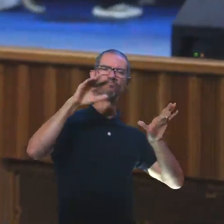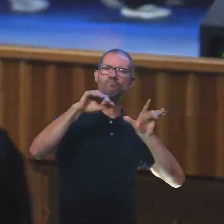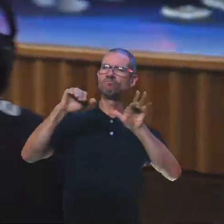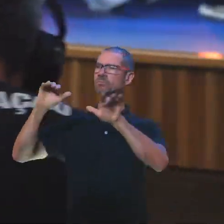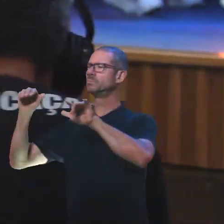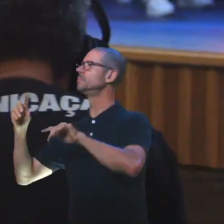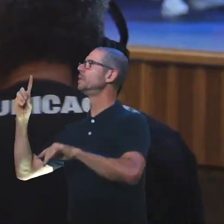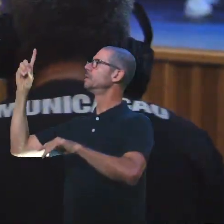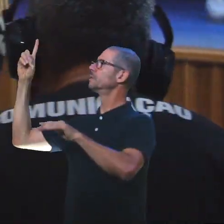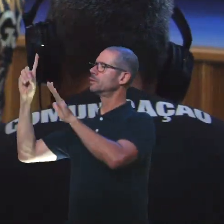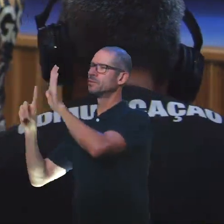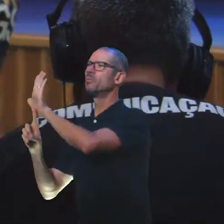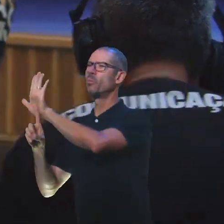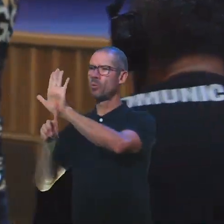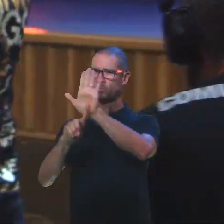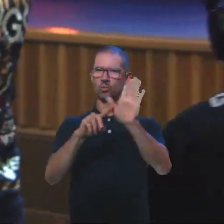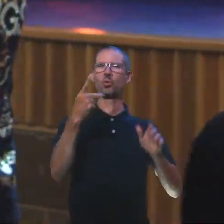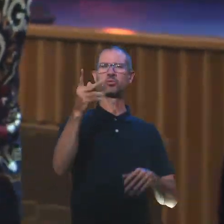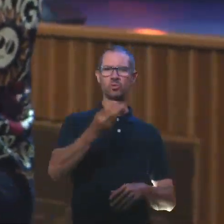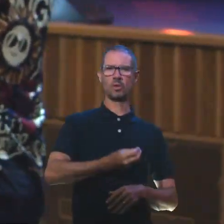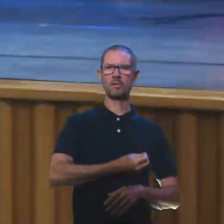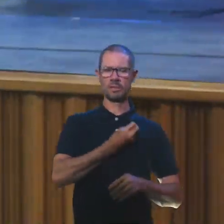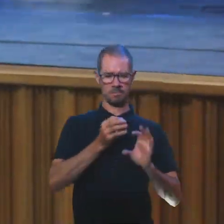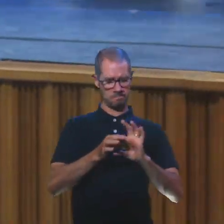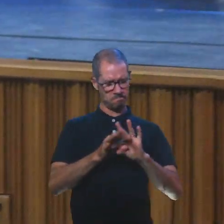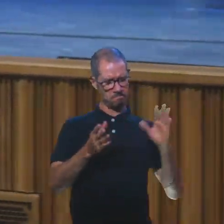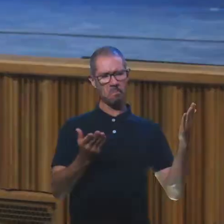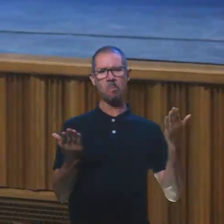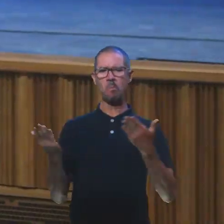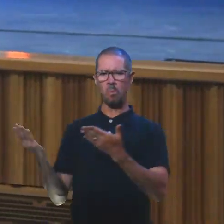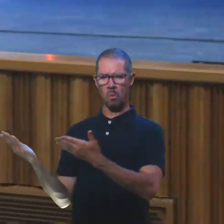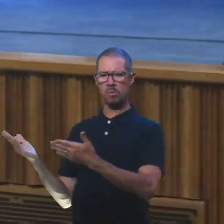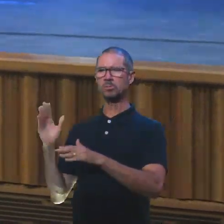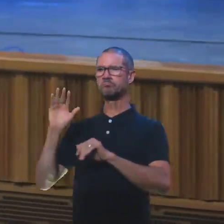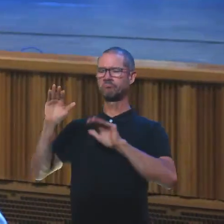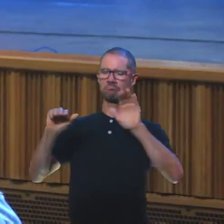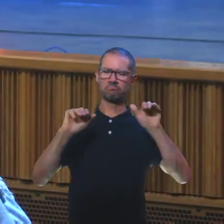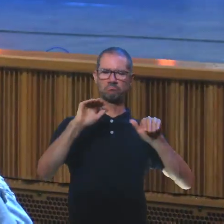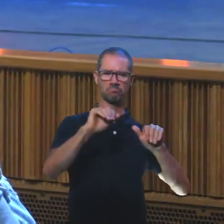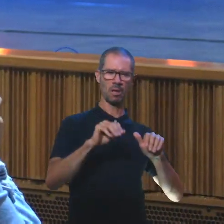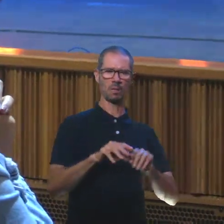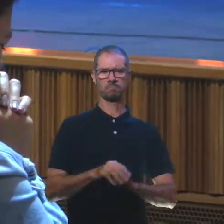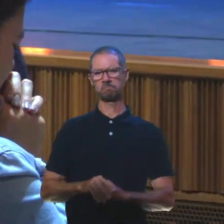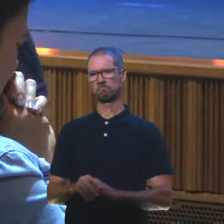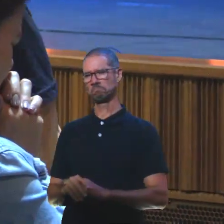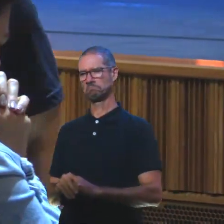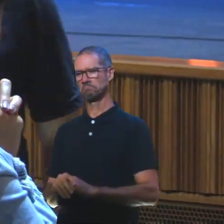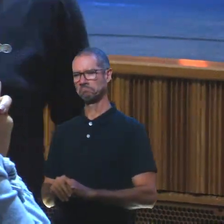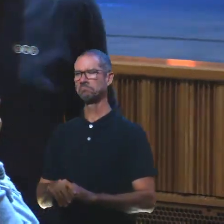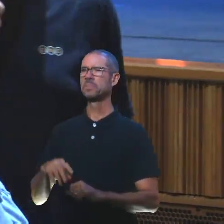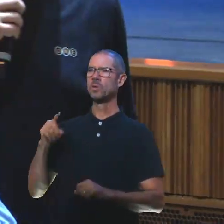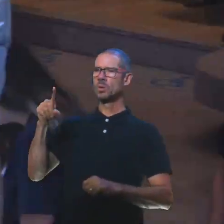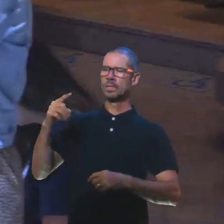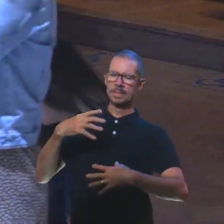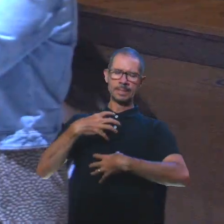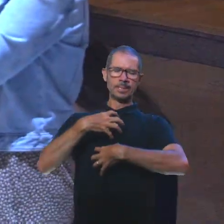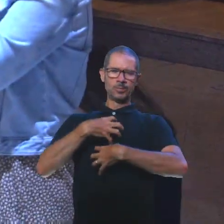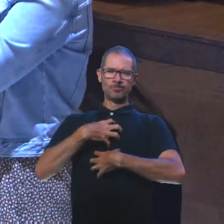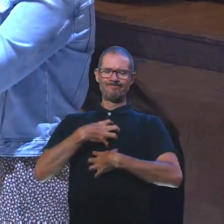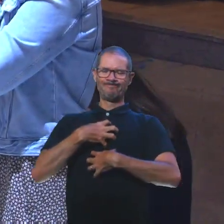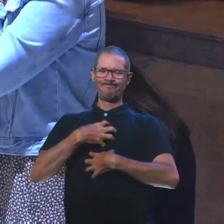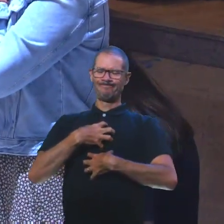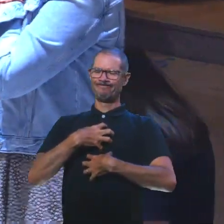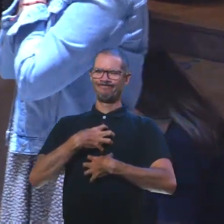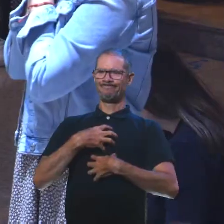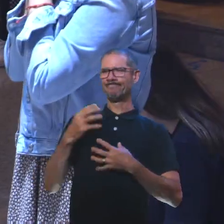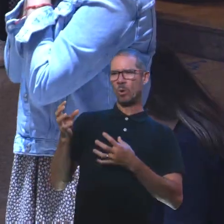Deus já mostrou antes o que ia acontecer. Pode vir, eu sei o que vai acontecer. Pode vir. Vem. É você que está sentindo um não, que você